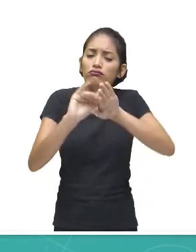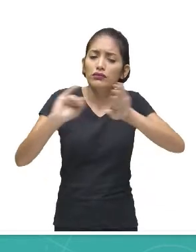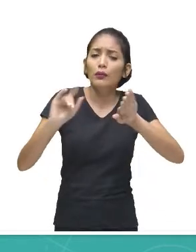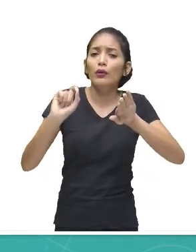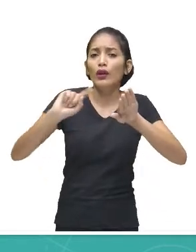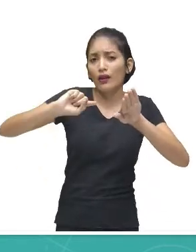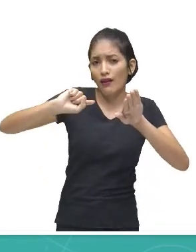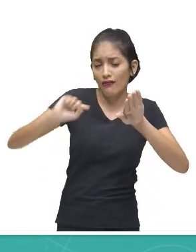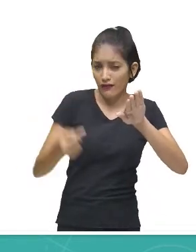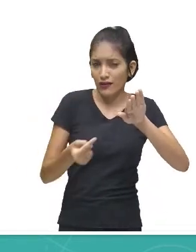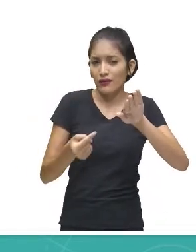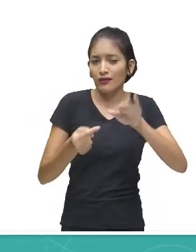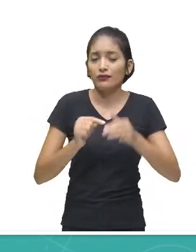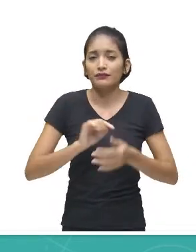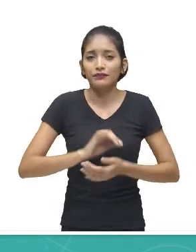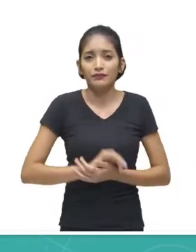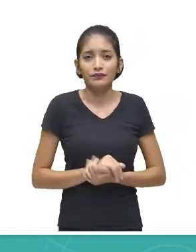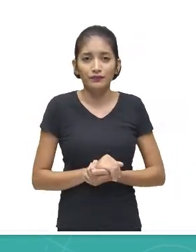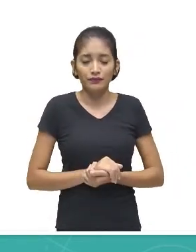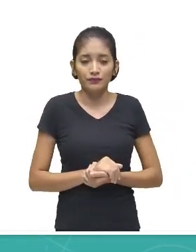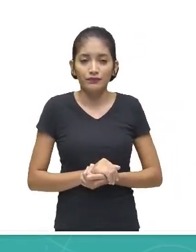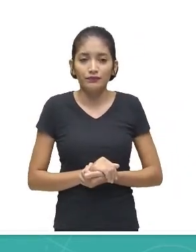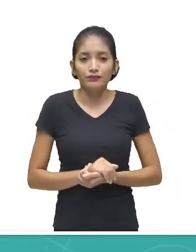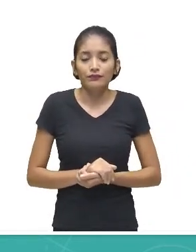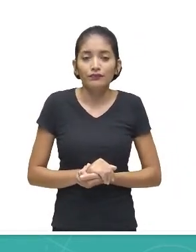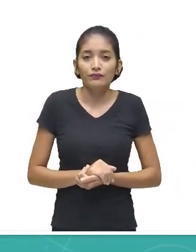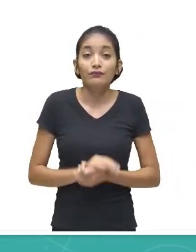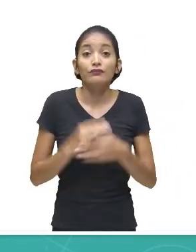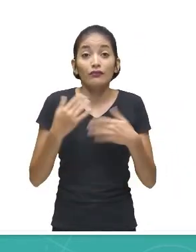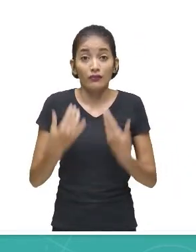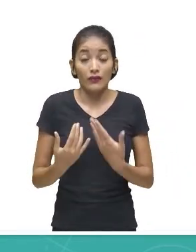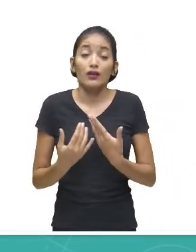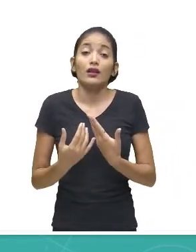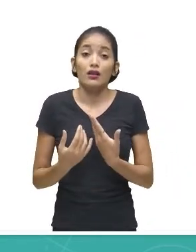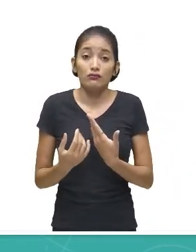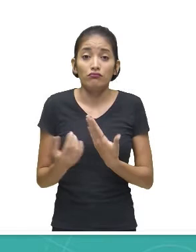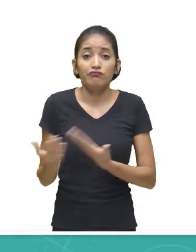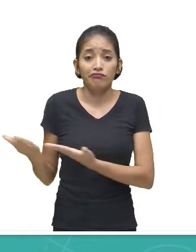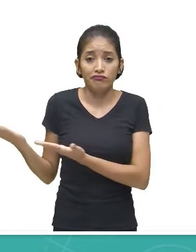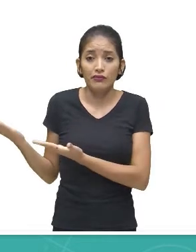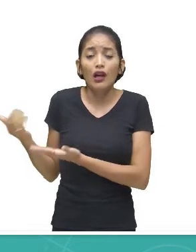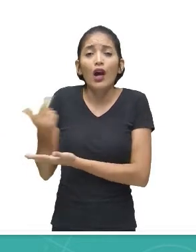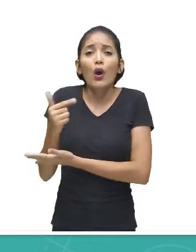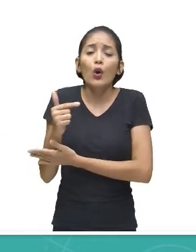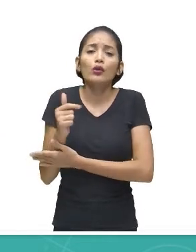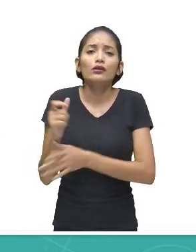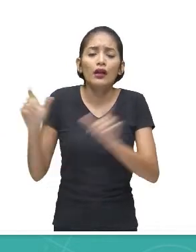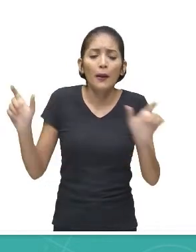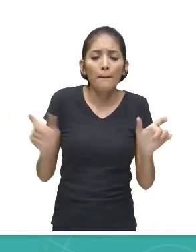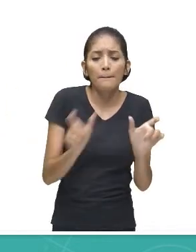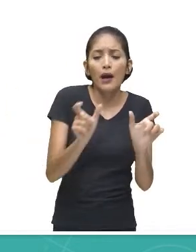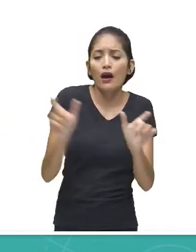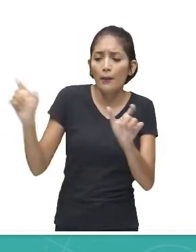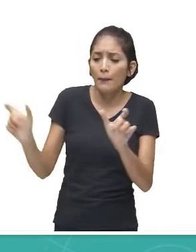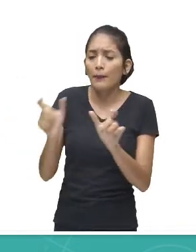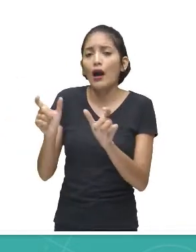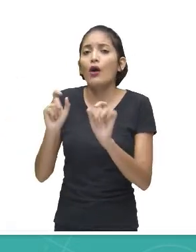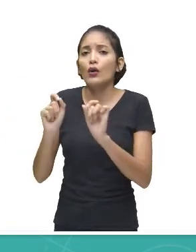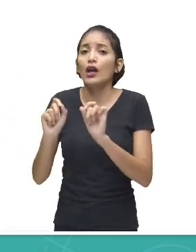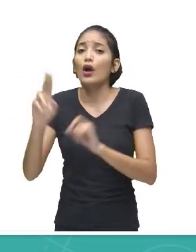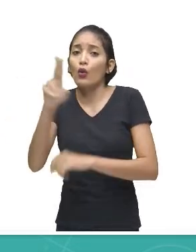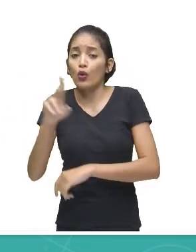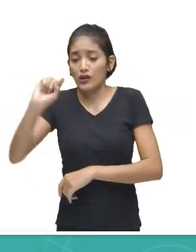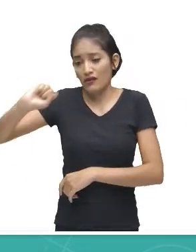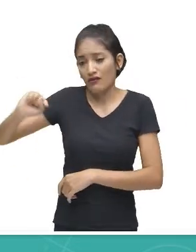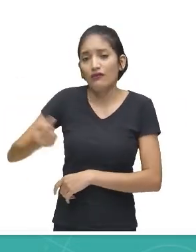vírgula, tá? Então, nas orações assindéticas, quando eu não tenho conjunção, eu utilizo a vírgula para separar as